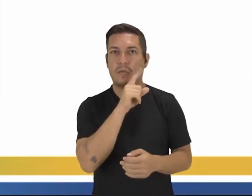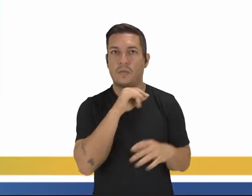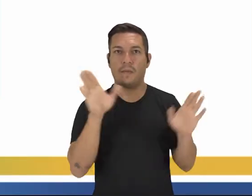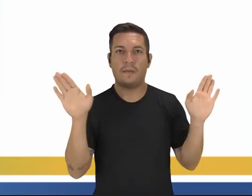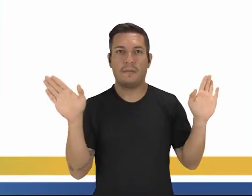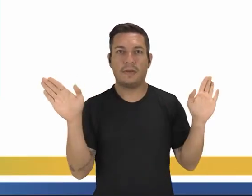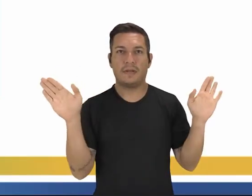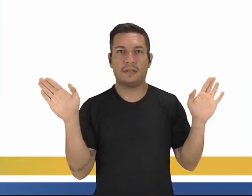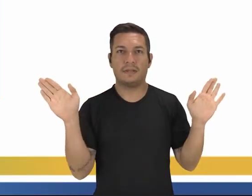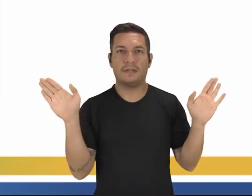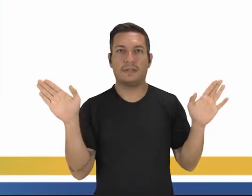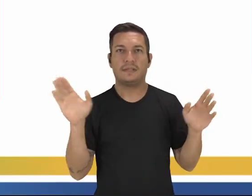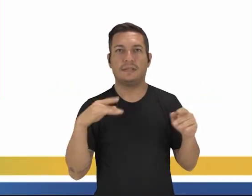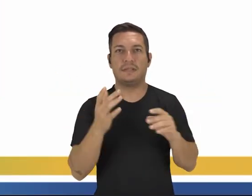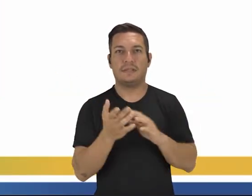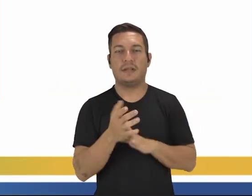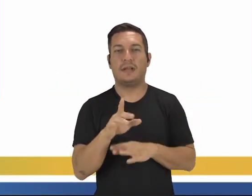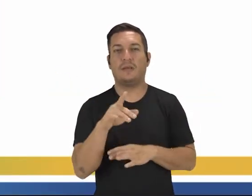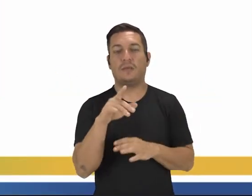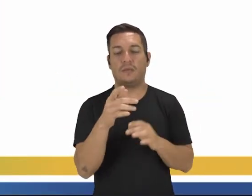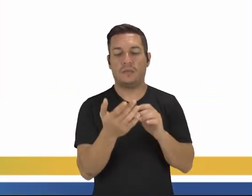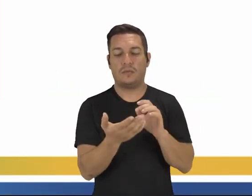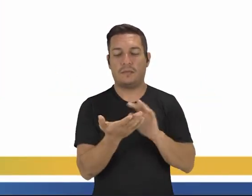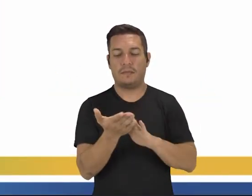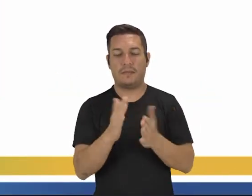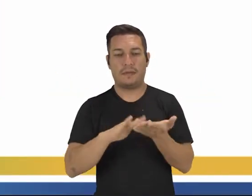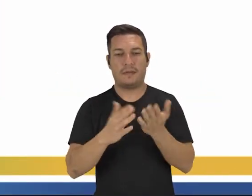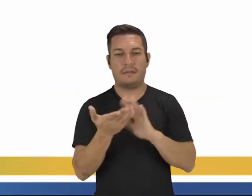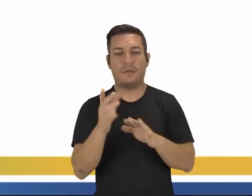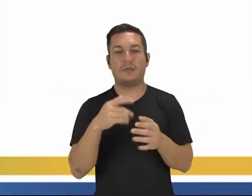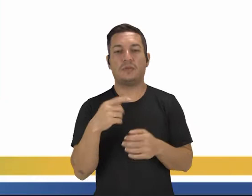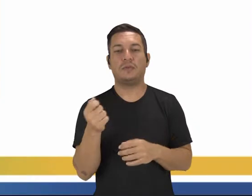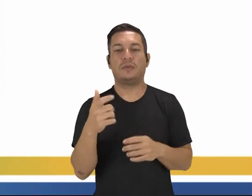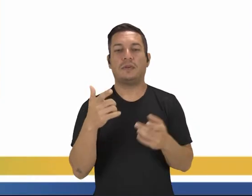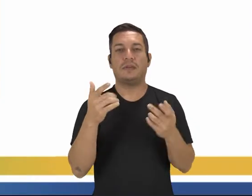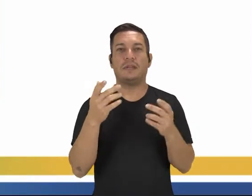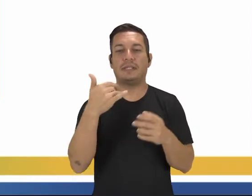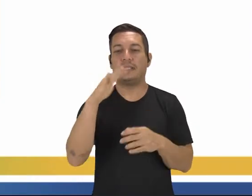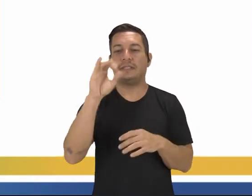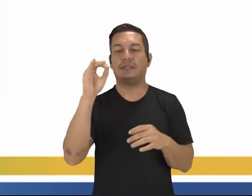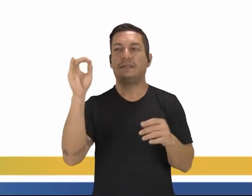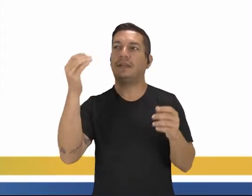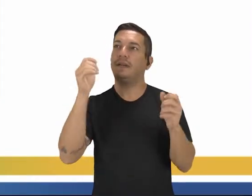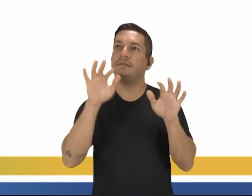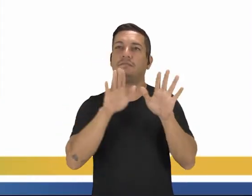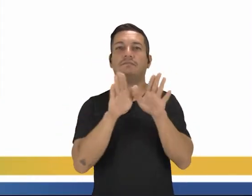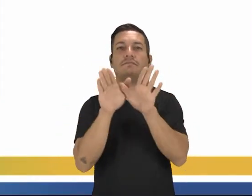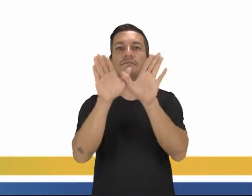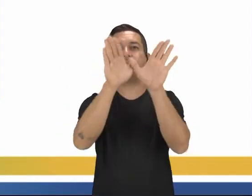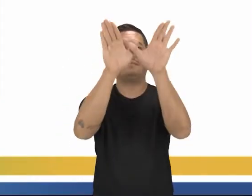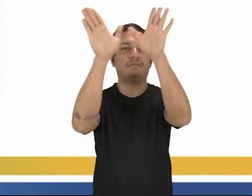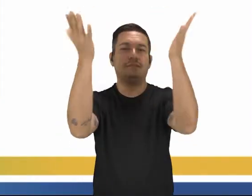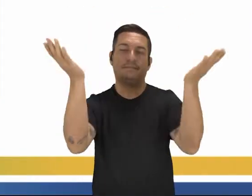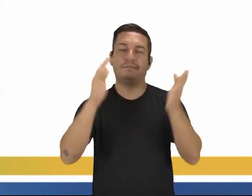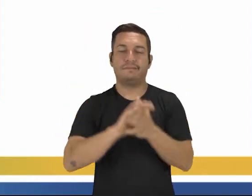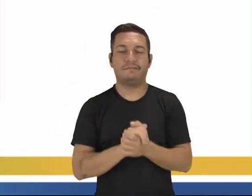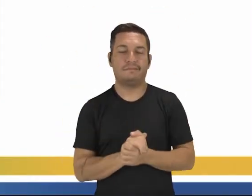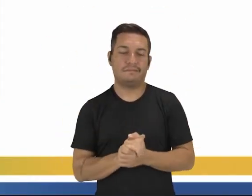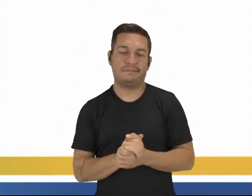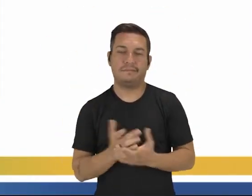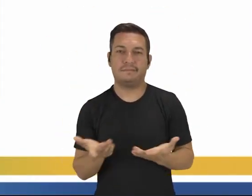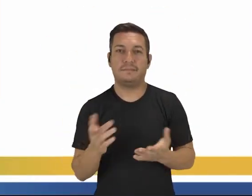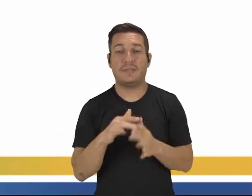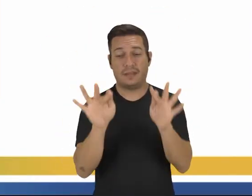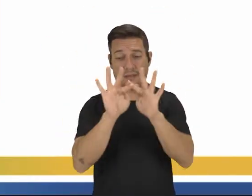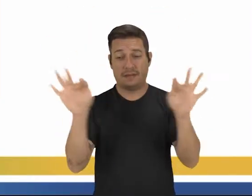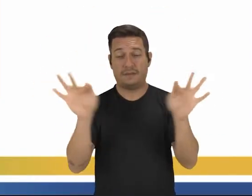que ciento volando. Ou seja, melhor você ter um passarinho na sua mão do que 100 ao redor voando, né? Bom,